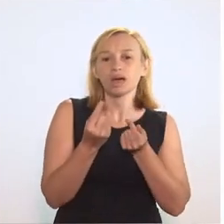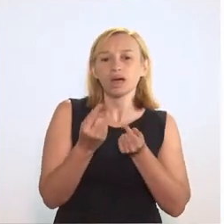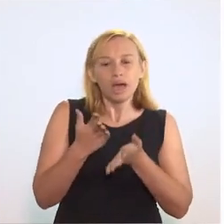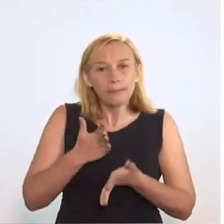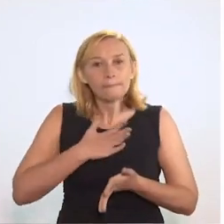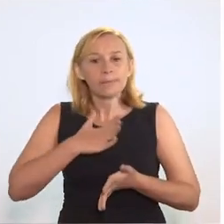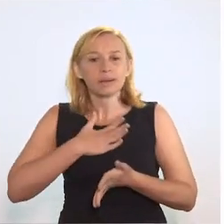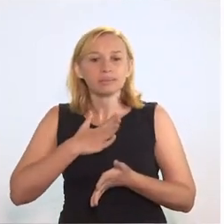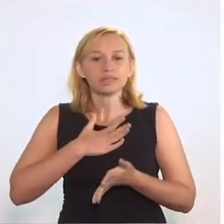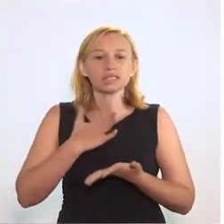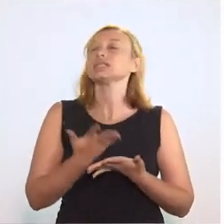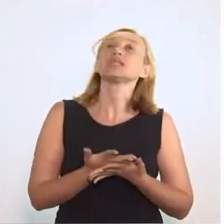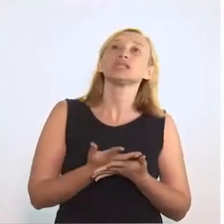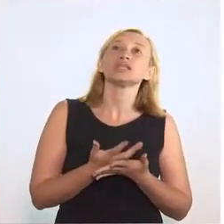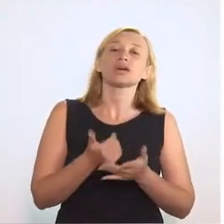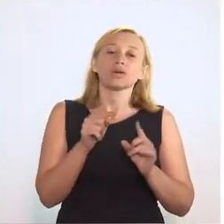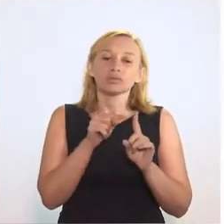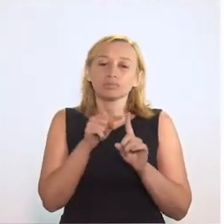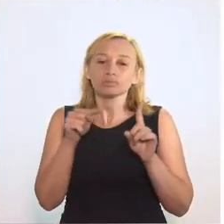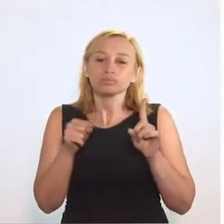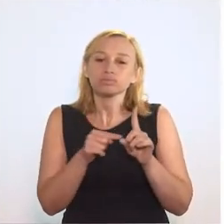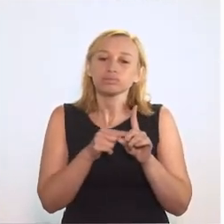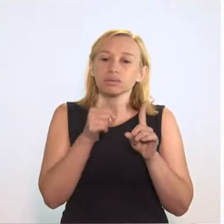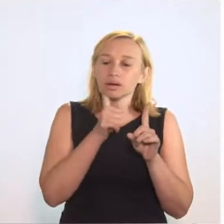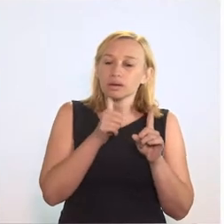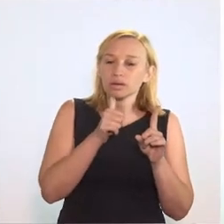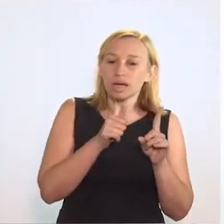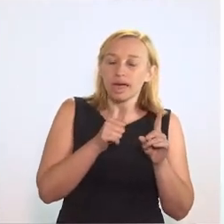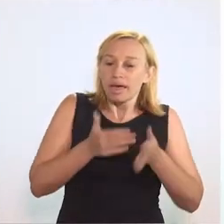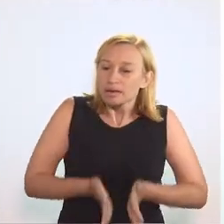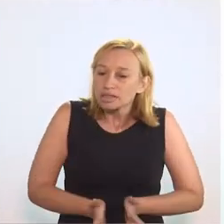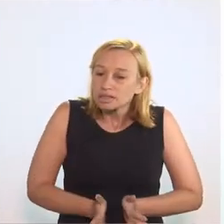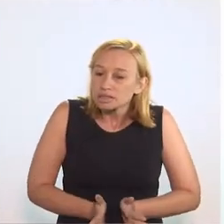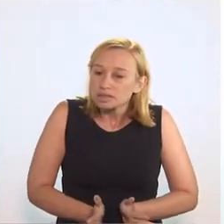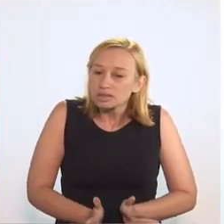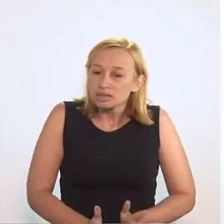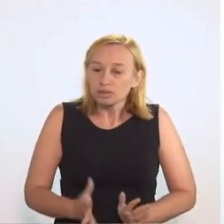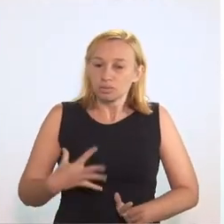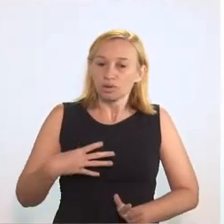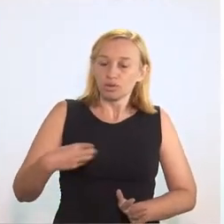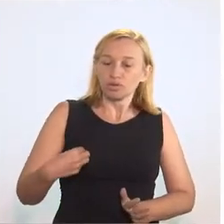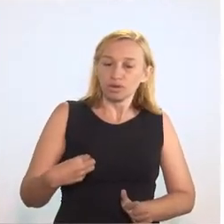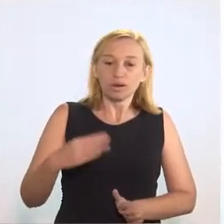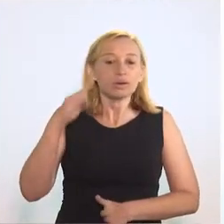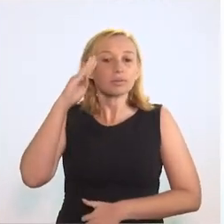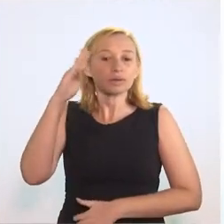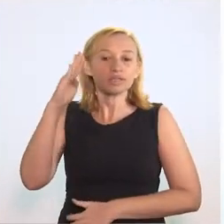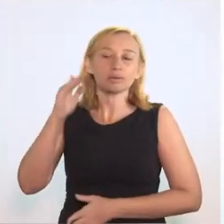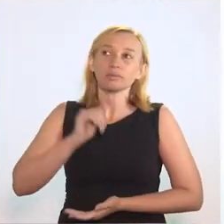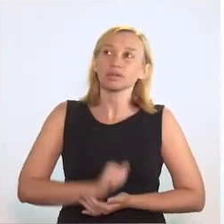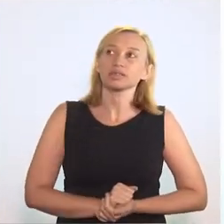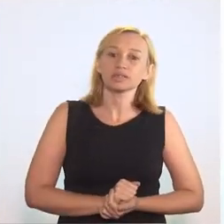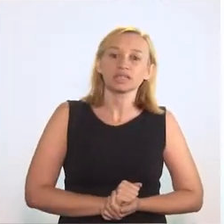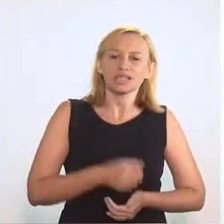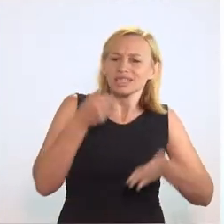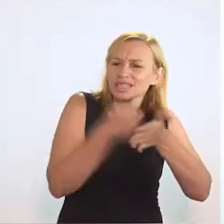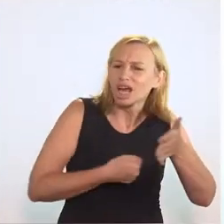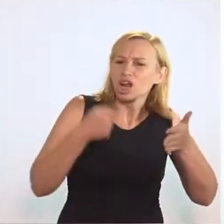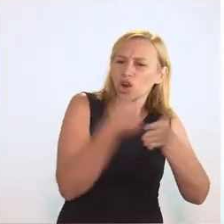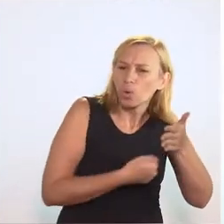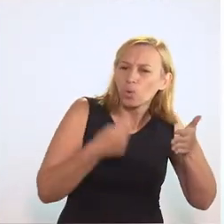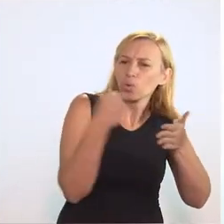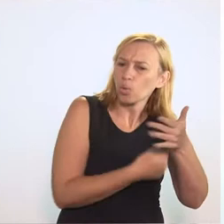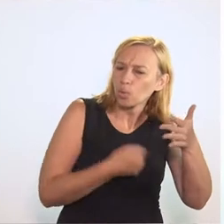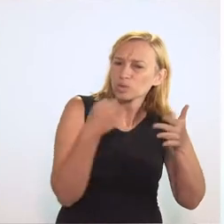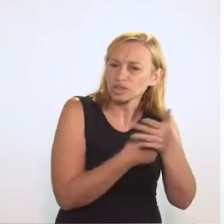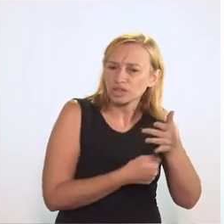E isso, para mim, veio com, né, com a minha maternidade, nascimento do meu filho, e, né, muito principalmente nessa